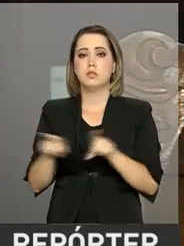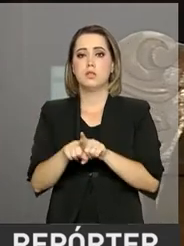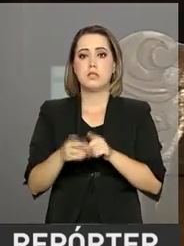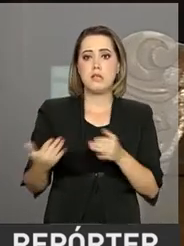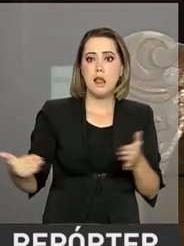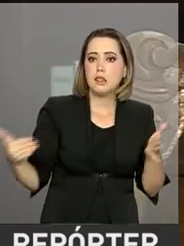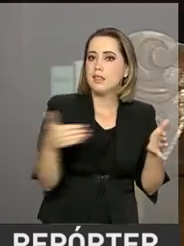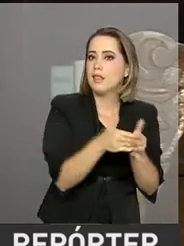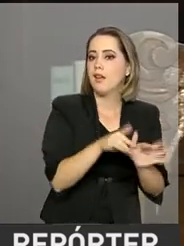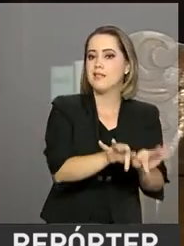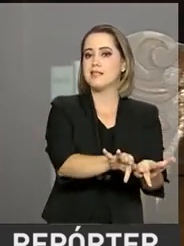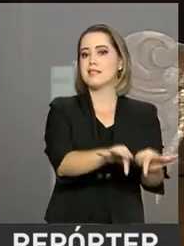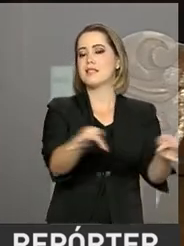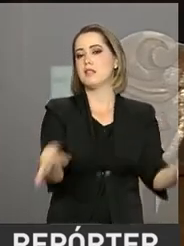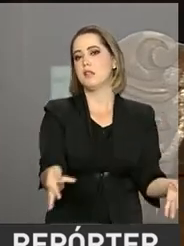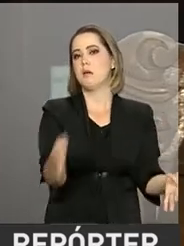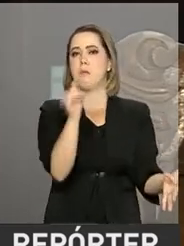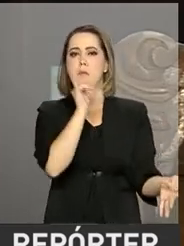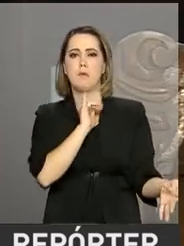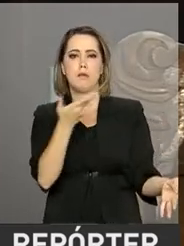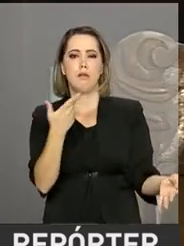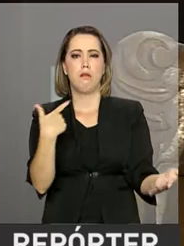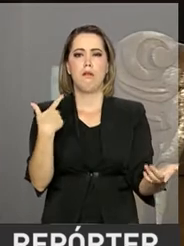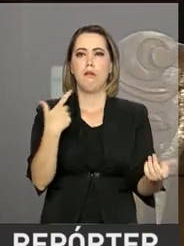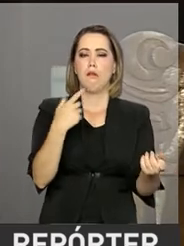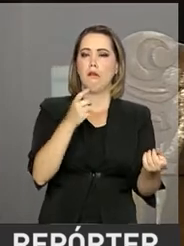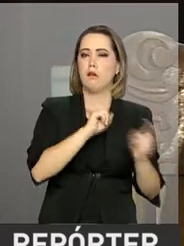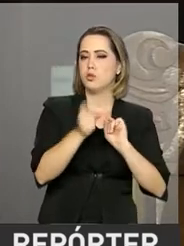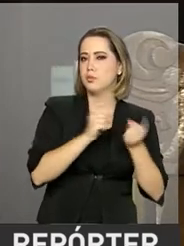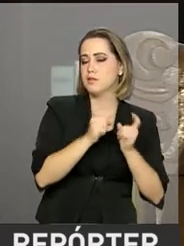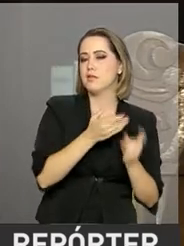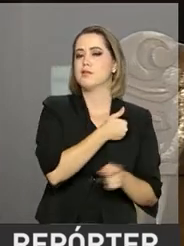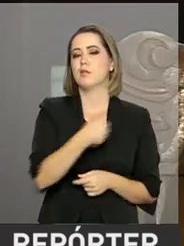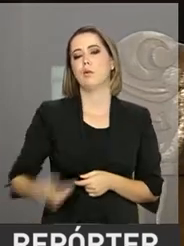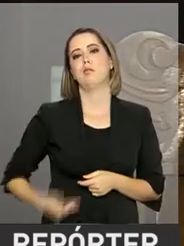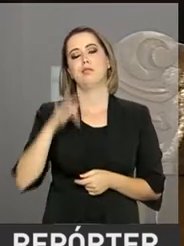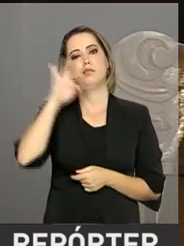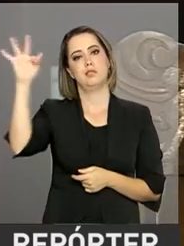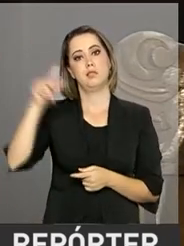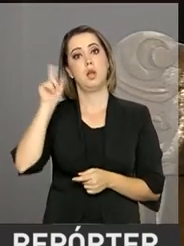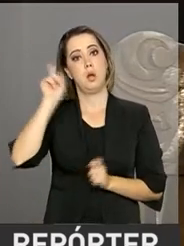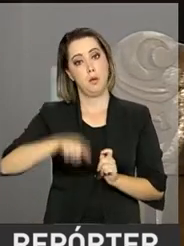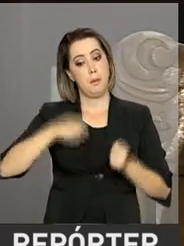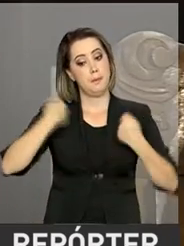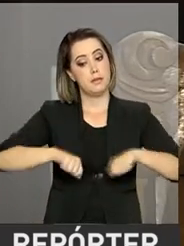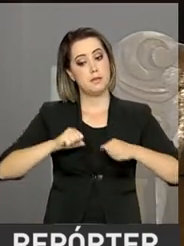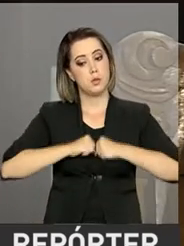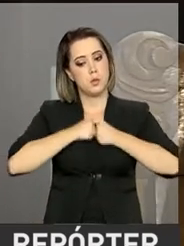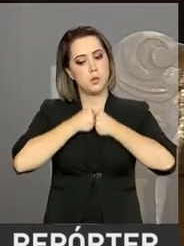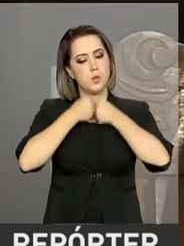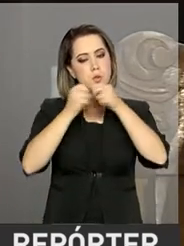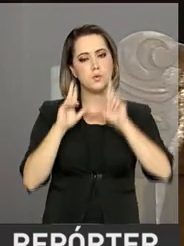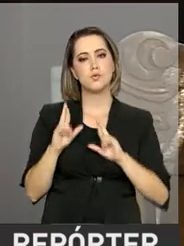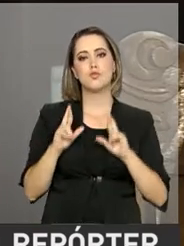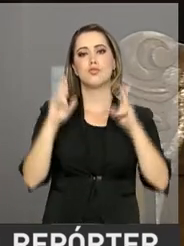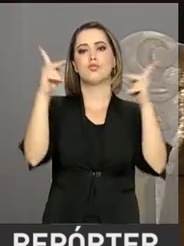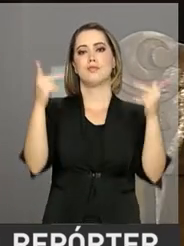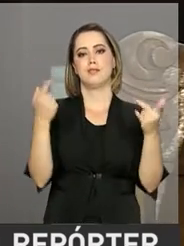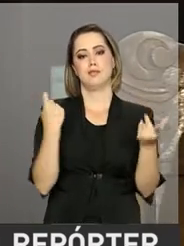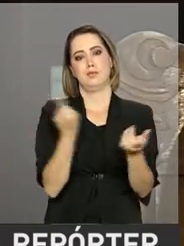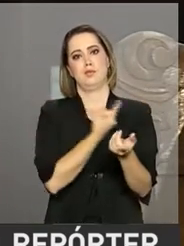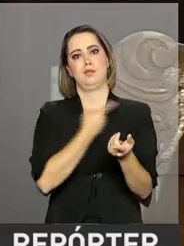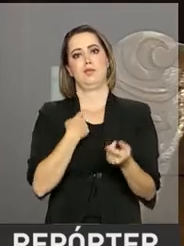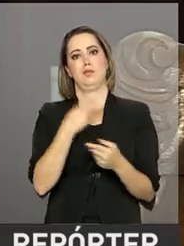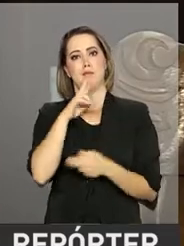demandas mais simples e ordinárias contra a União. Então, exige realmente um esforço diferenciado para